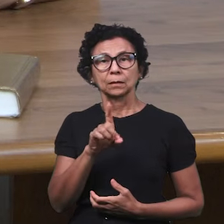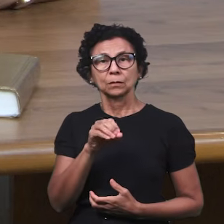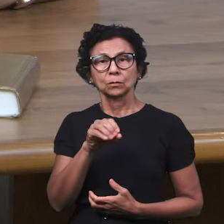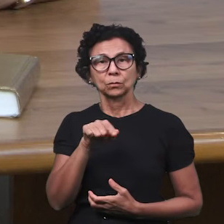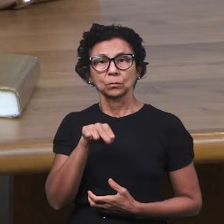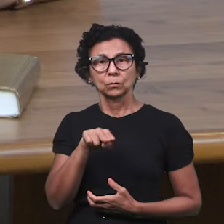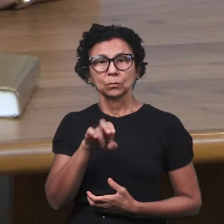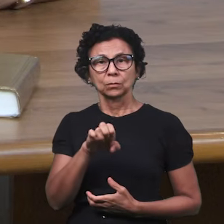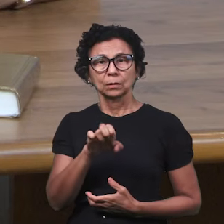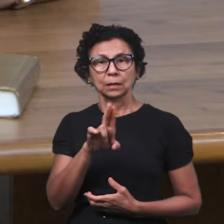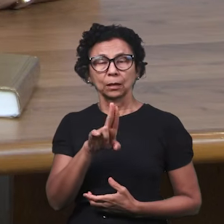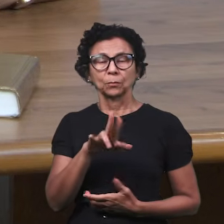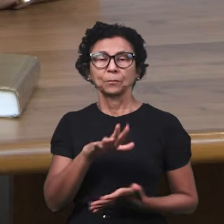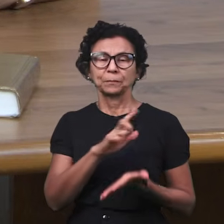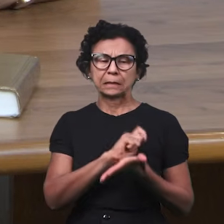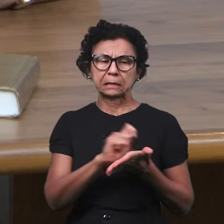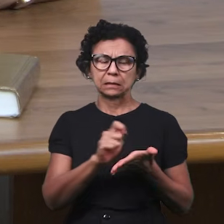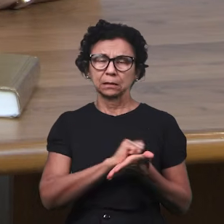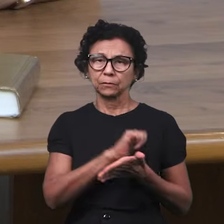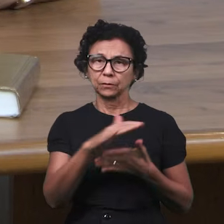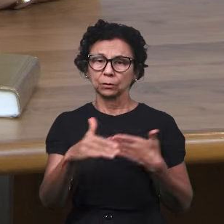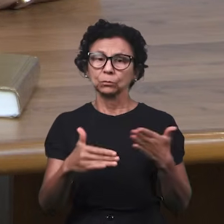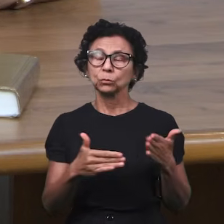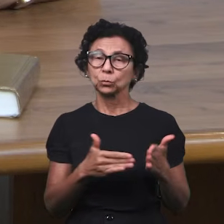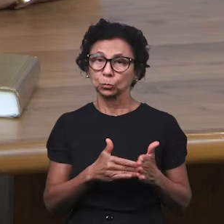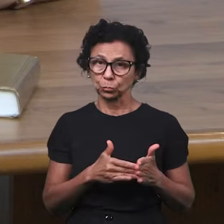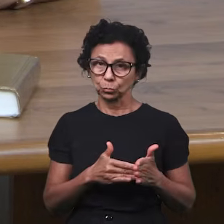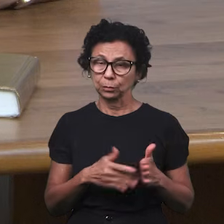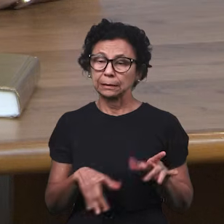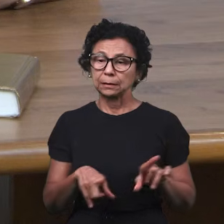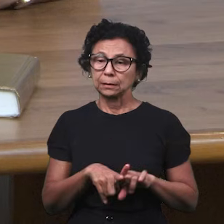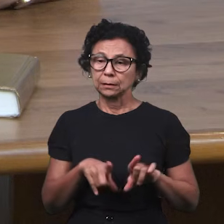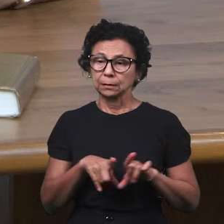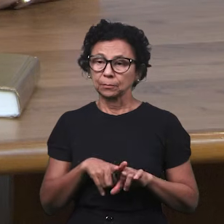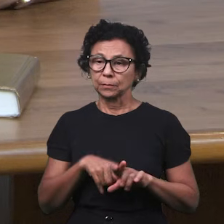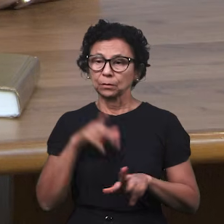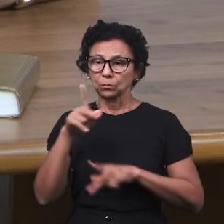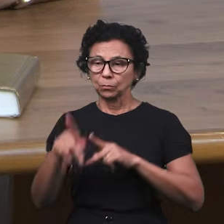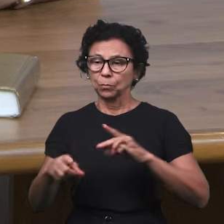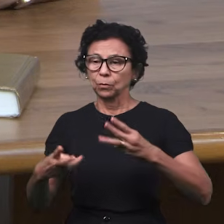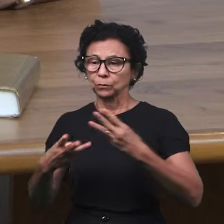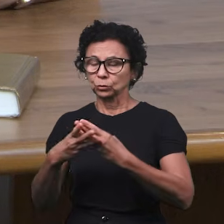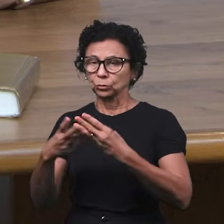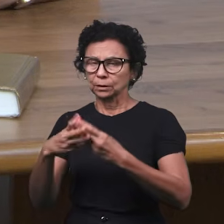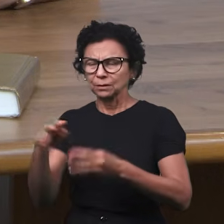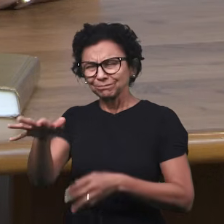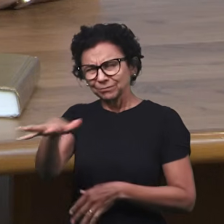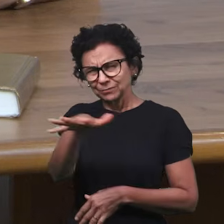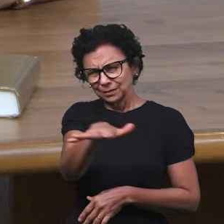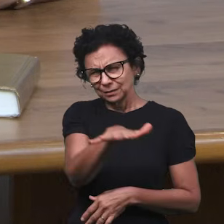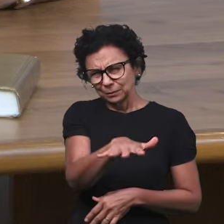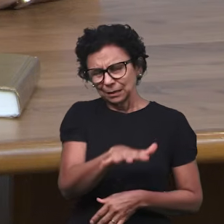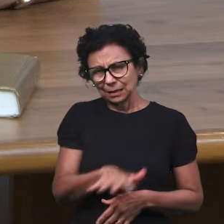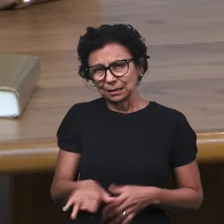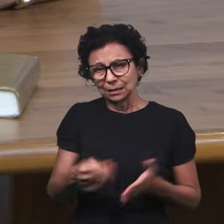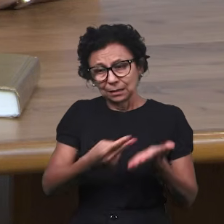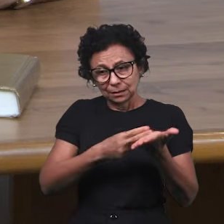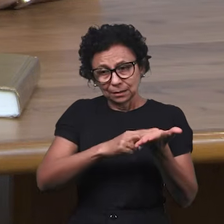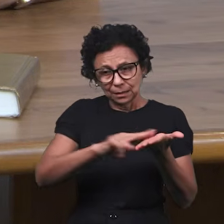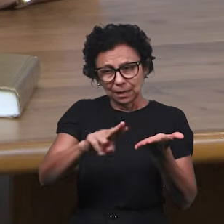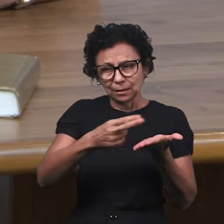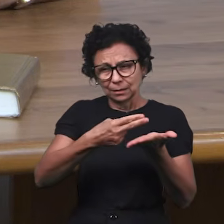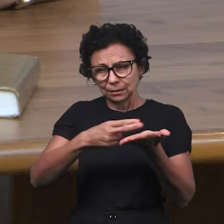enviou cartas a todos os judeus que se achavam em todas as províncias do rei Assuero, aos